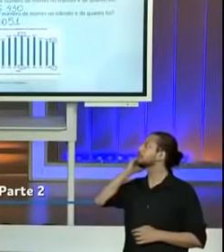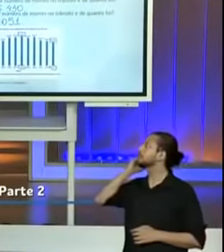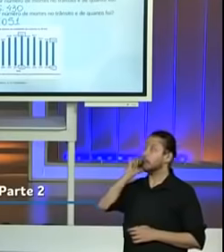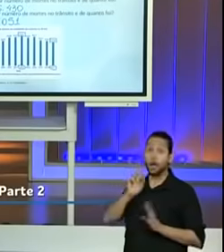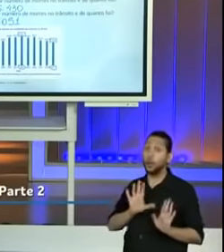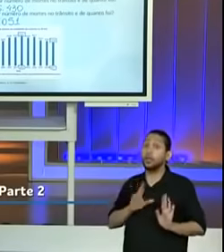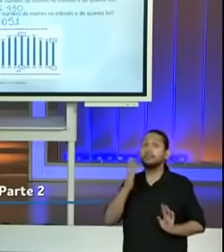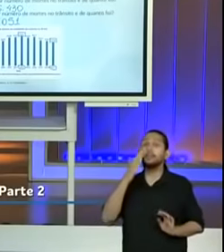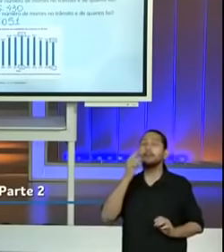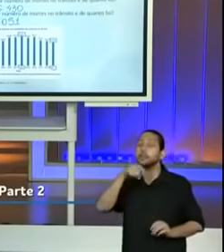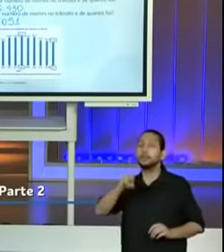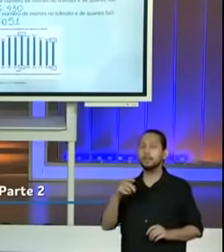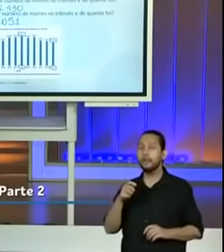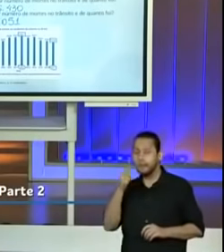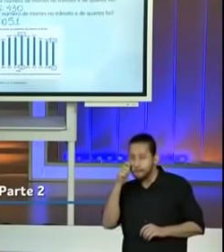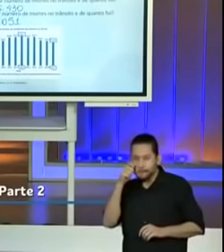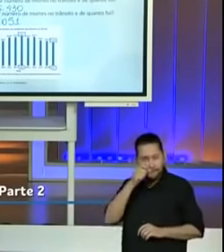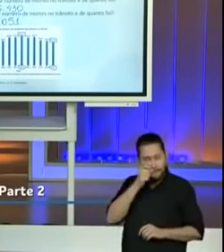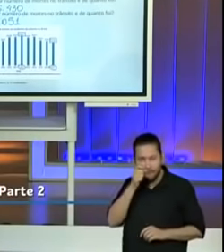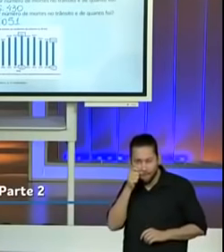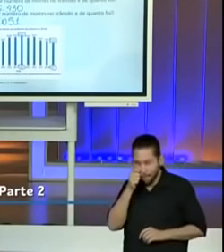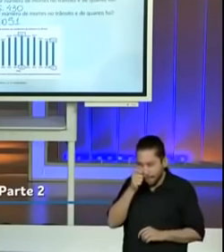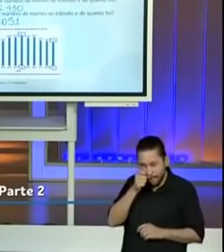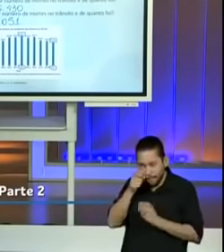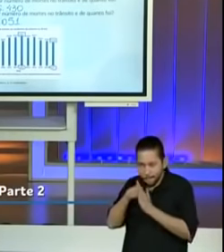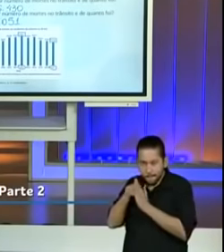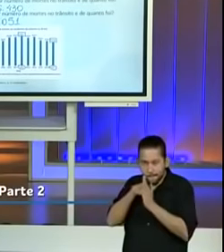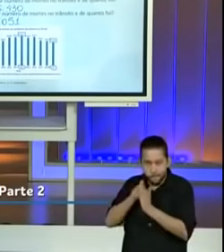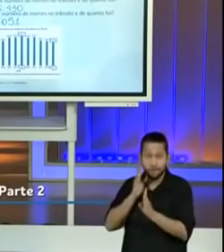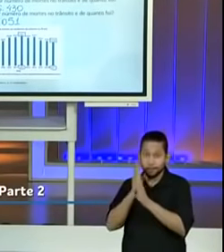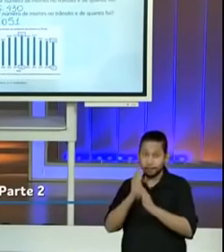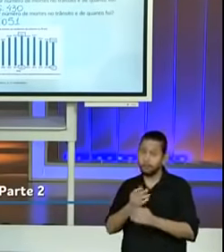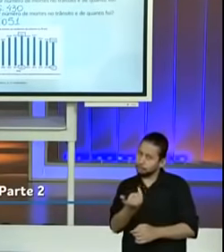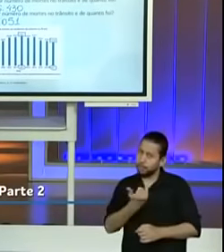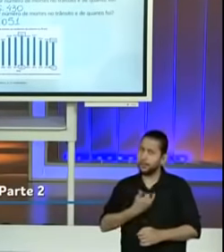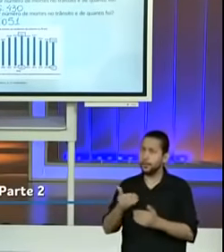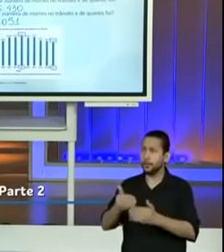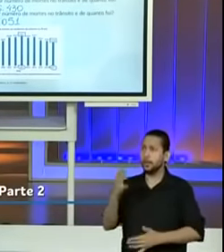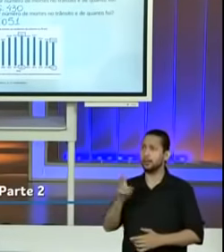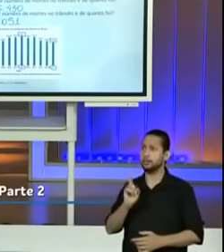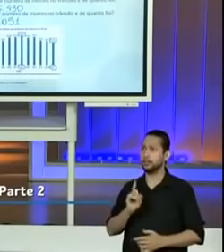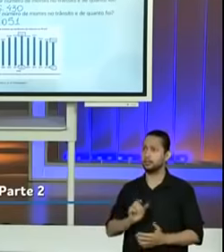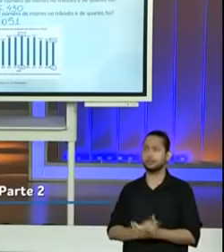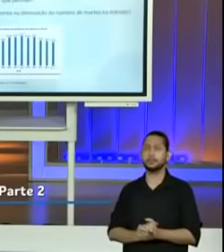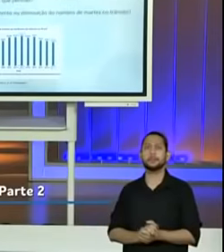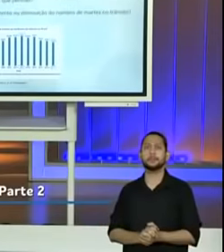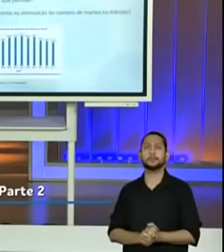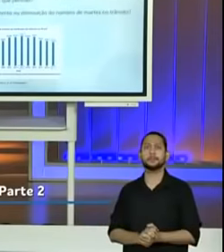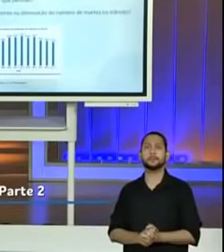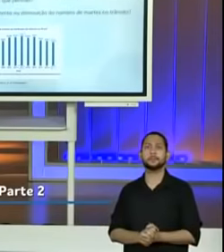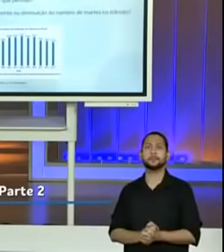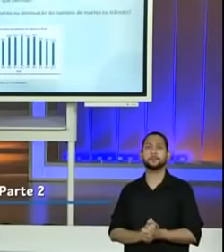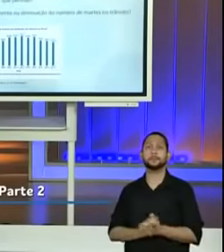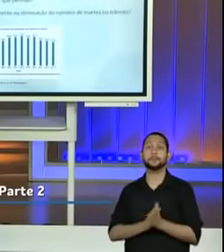mais investigadores do 5º ano aqui ó, no nosso chat, hein? Os mais investigadores, vamos comigo.